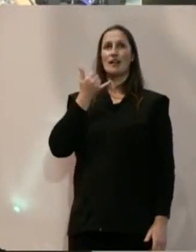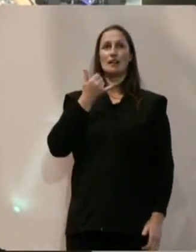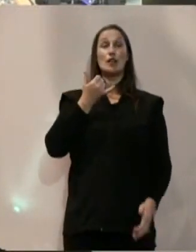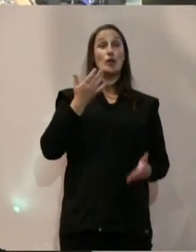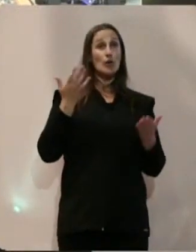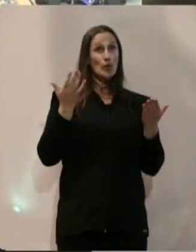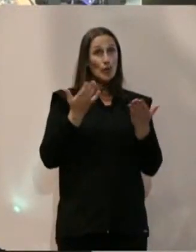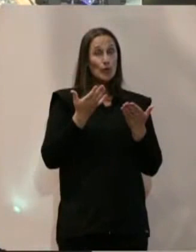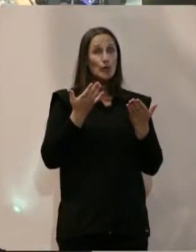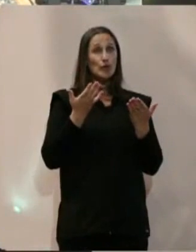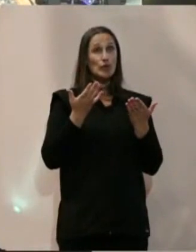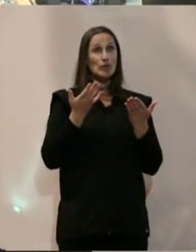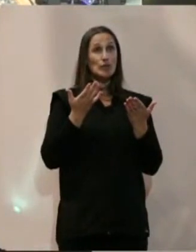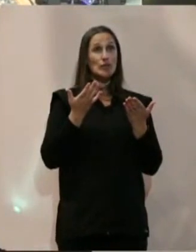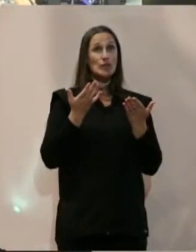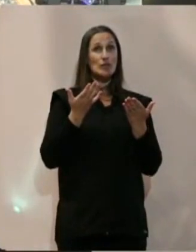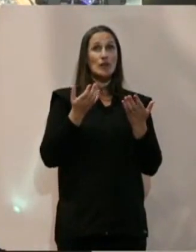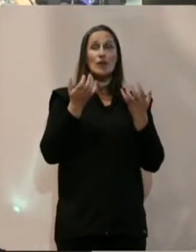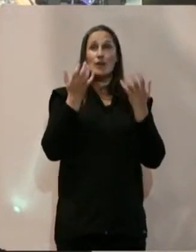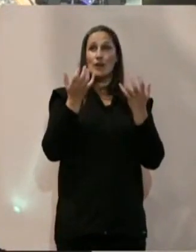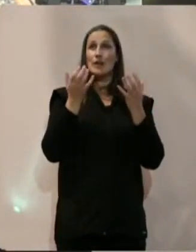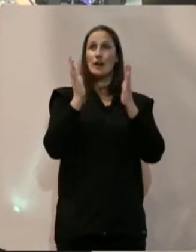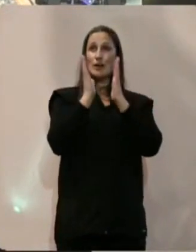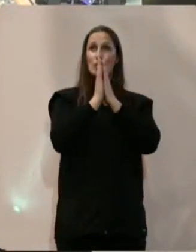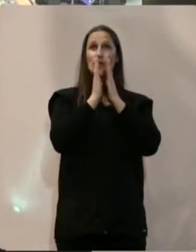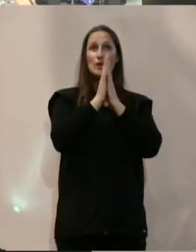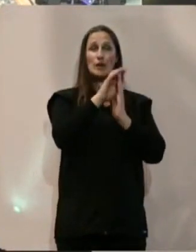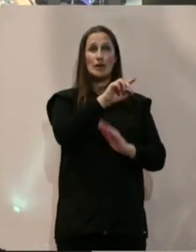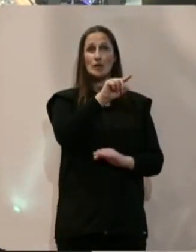você, como a gente sempre faz.